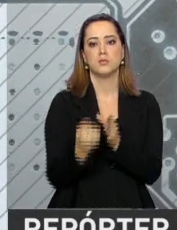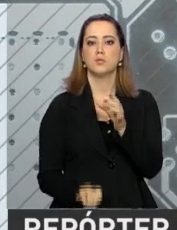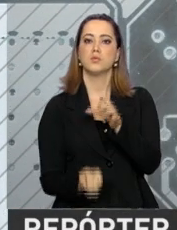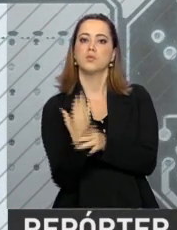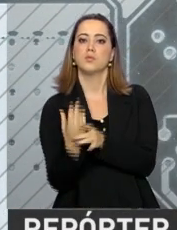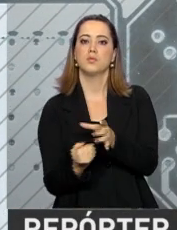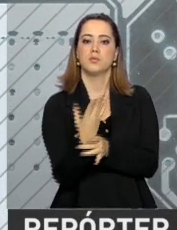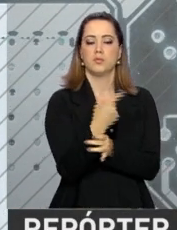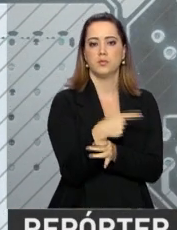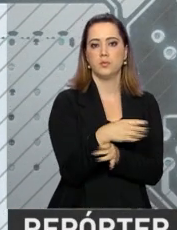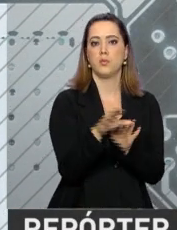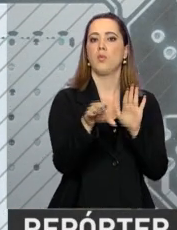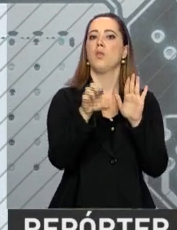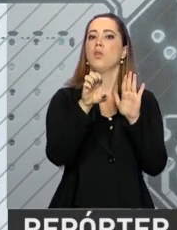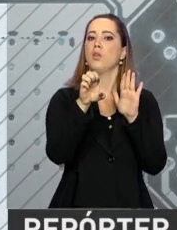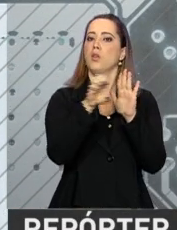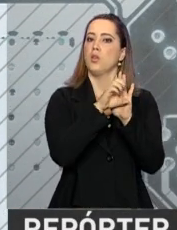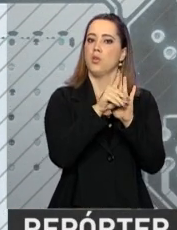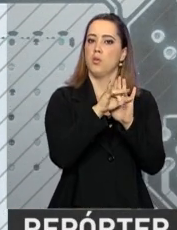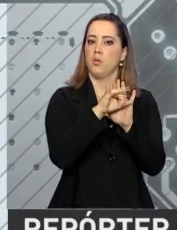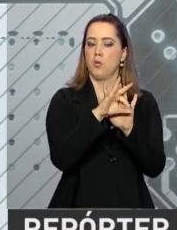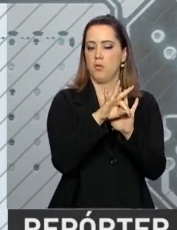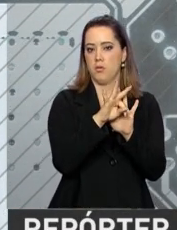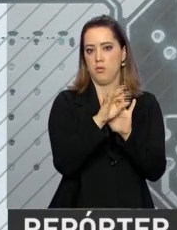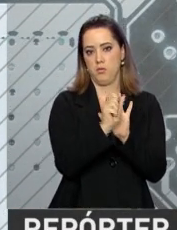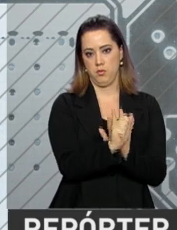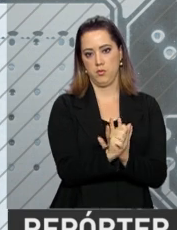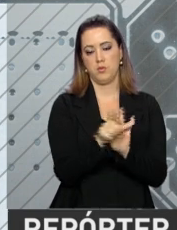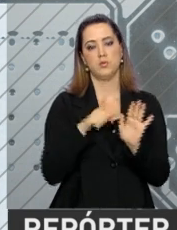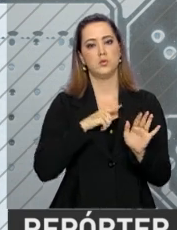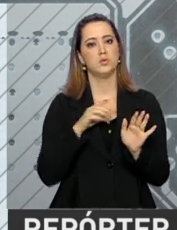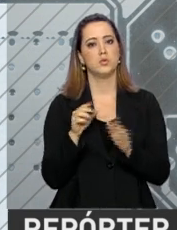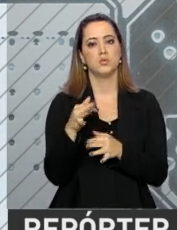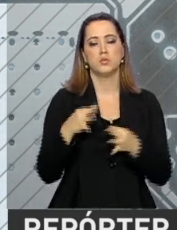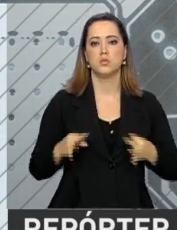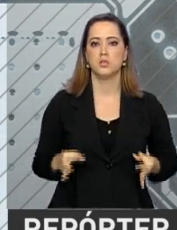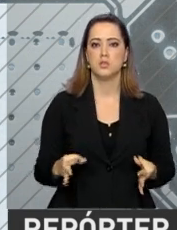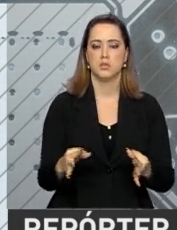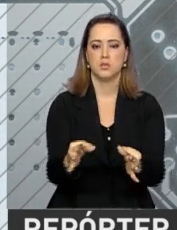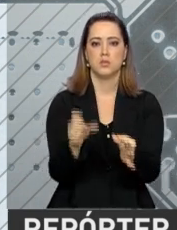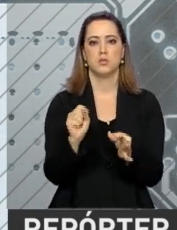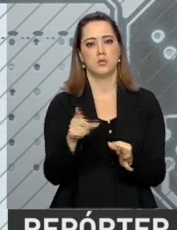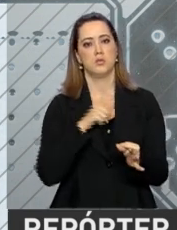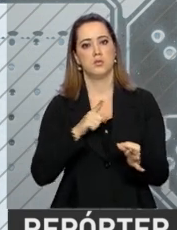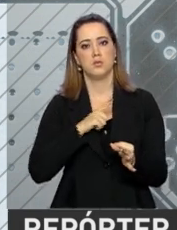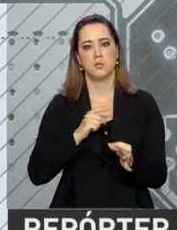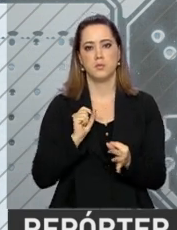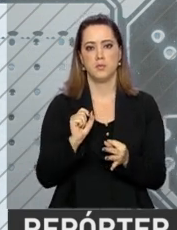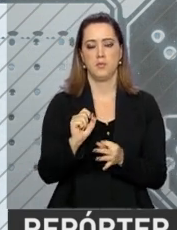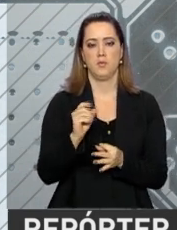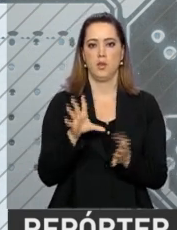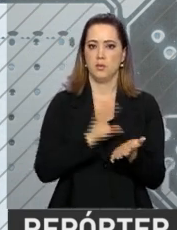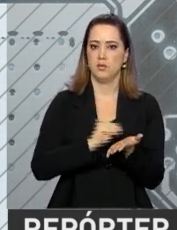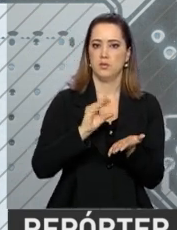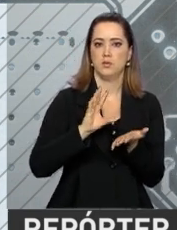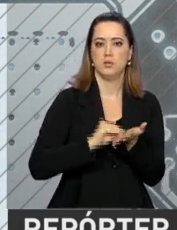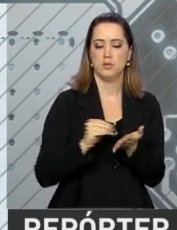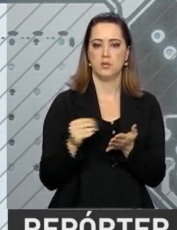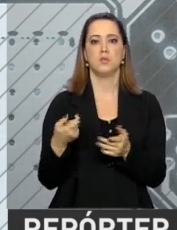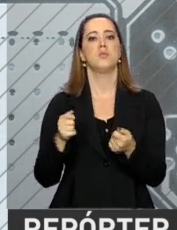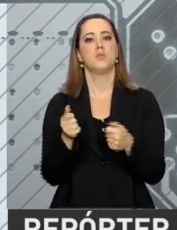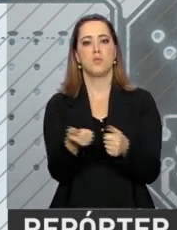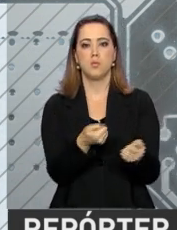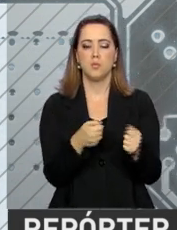tem 2 modalidades, desenvolvimento tecnológico, que inclui, por exemplo, a criação de aplicativos e jogos.